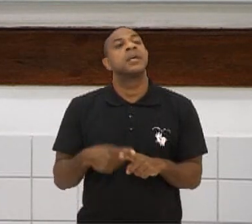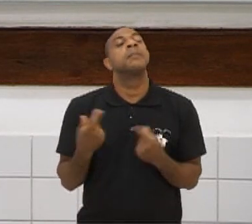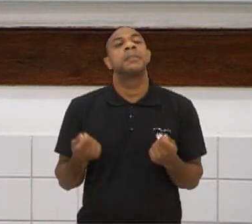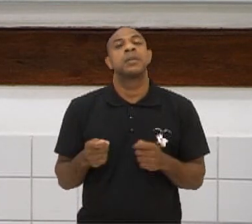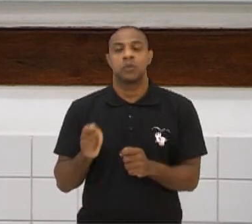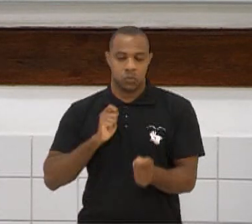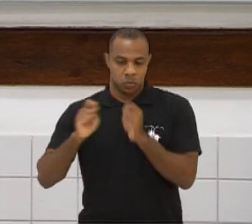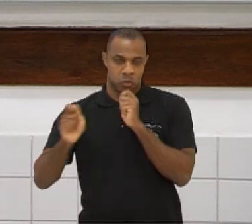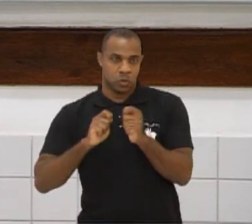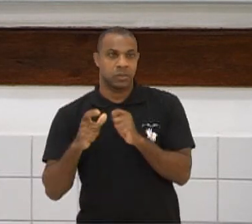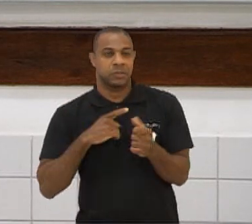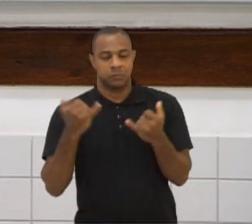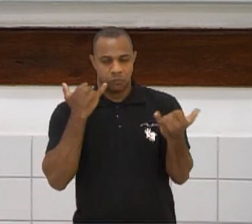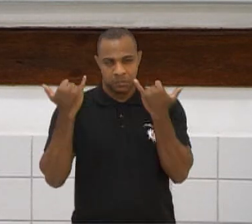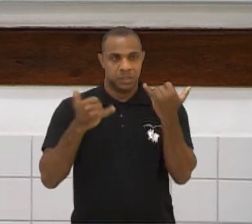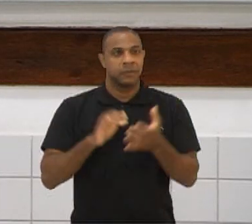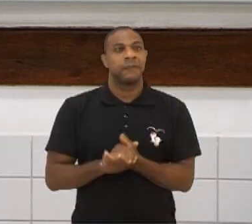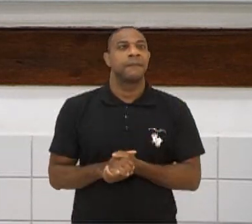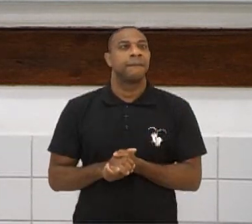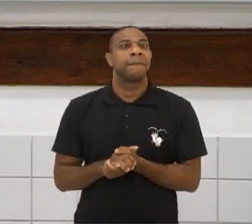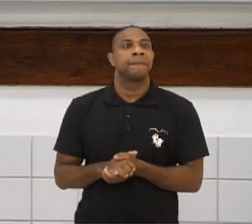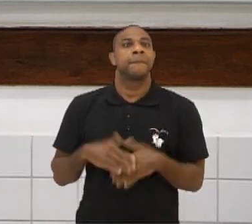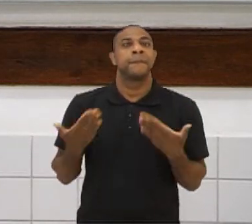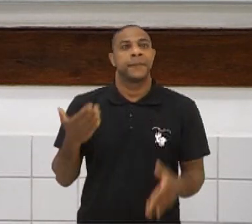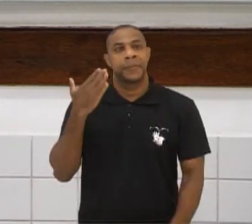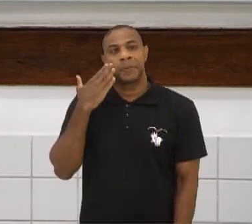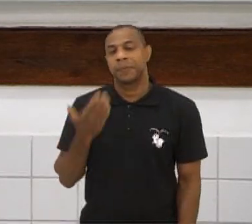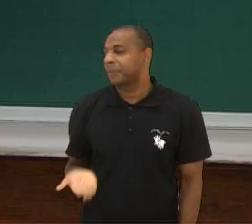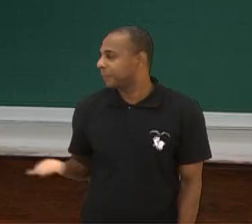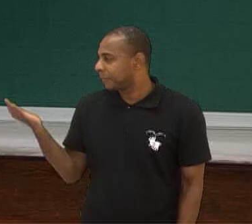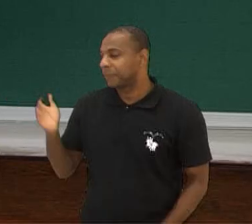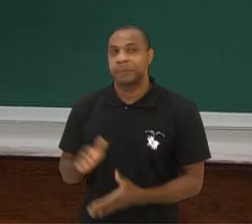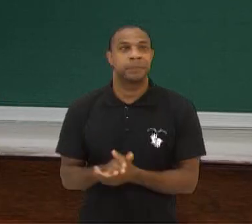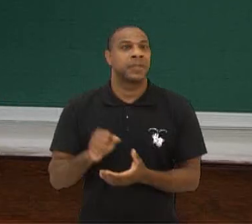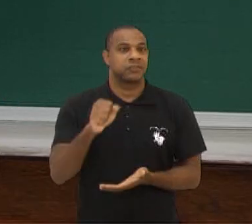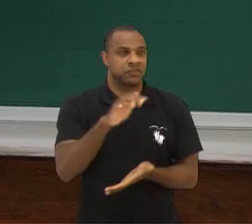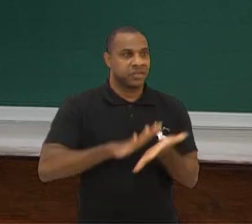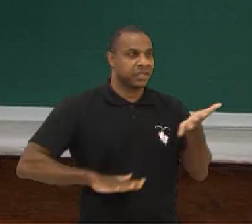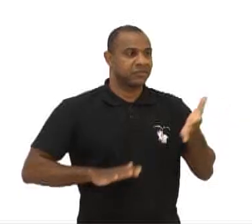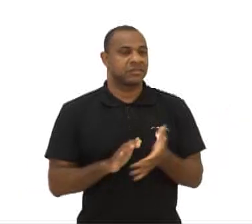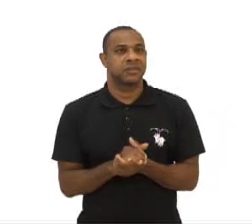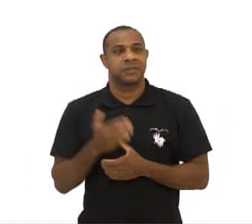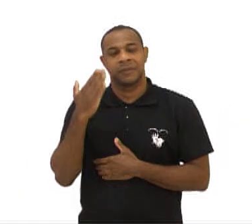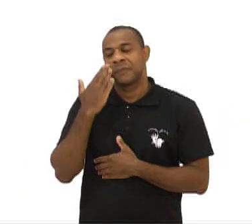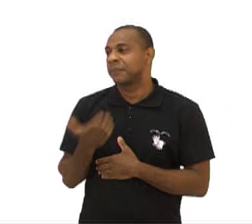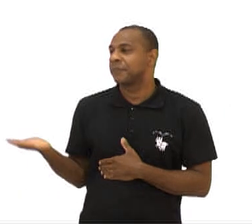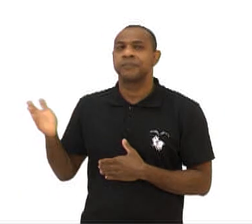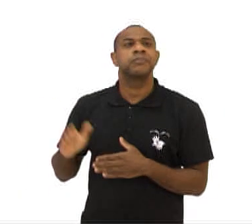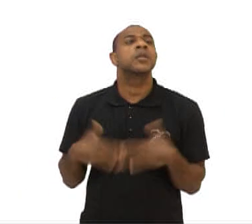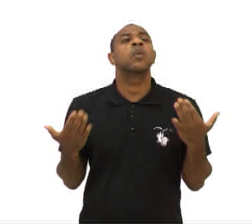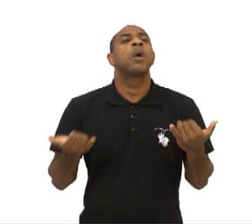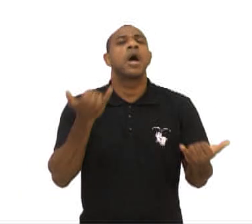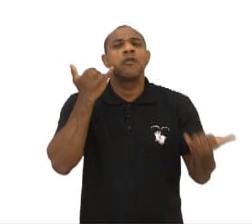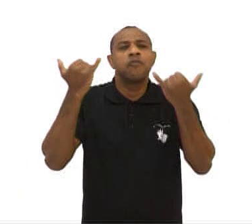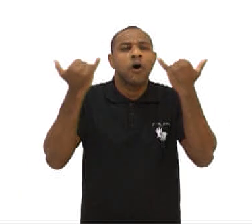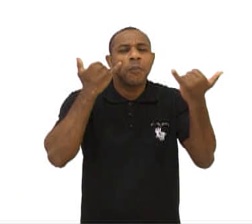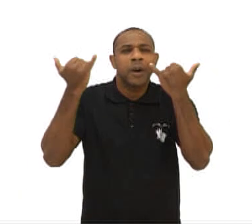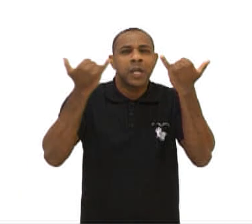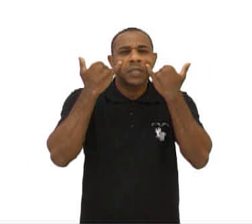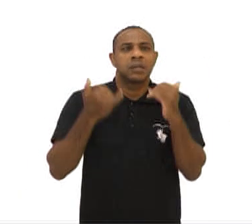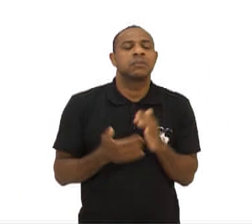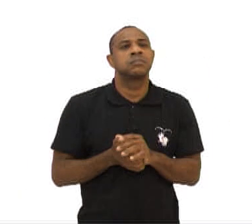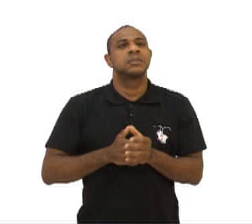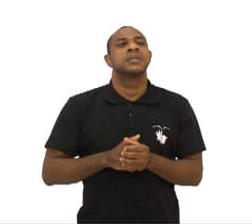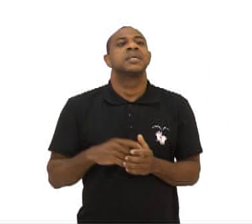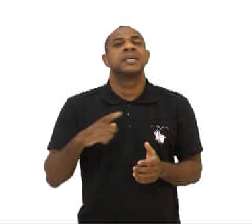jornalista também tiver essa informação, certo? Vamos agora para mais uma atividade para a gente refletir, né? Então, quais informações listadas na